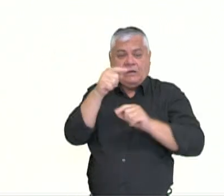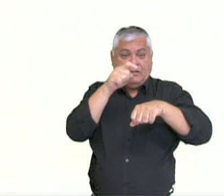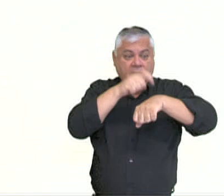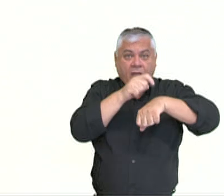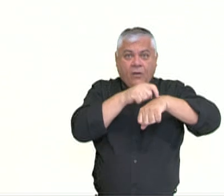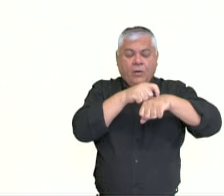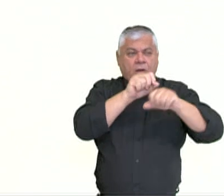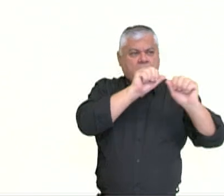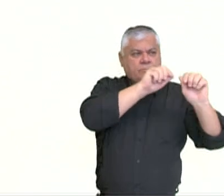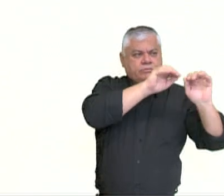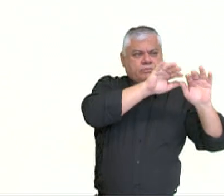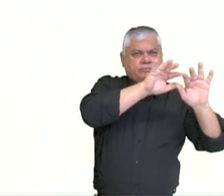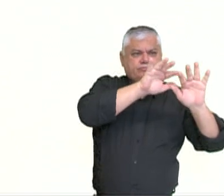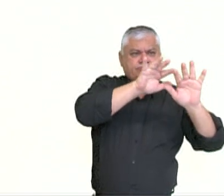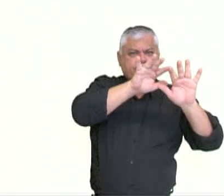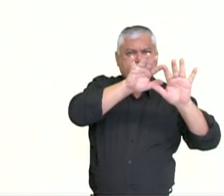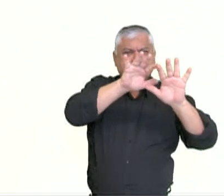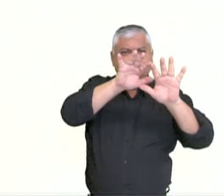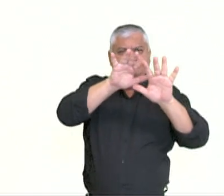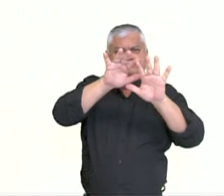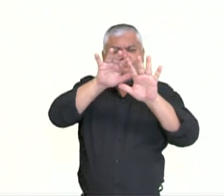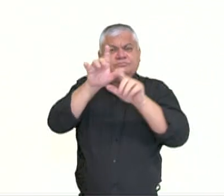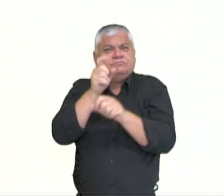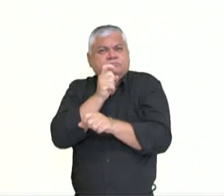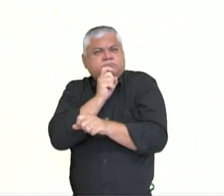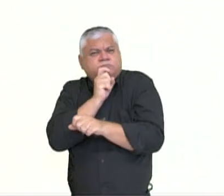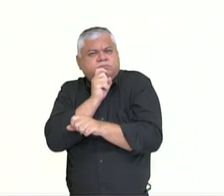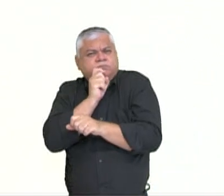momento. Entrou lá uma massa de ar mais